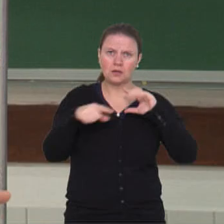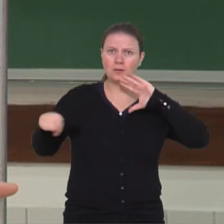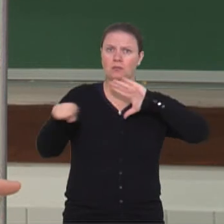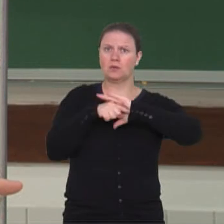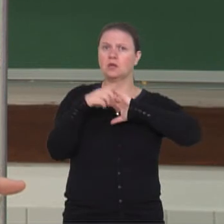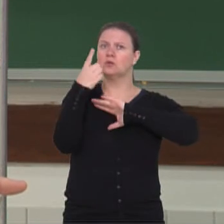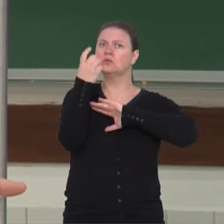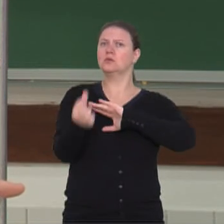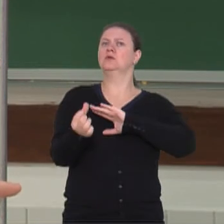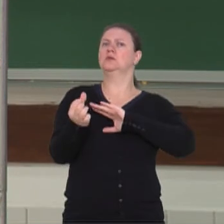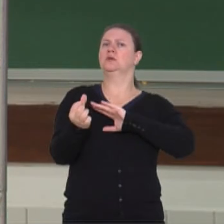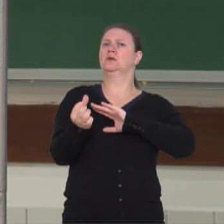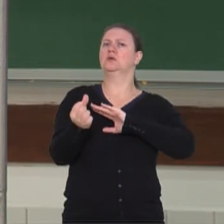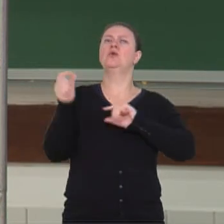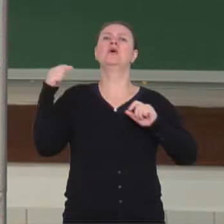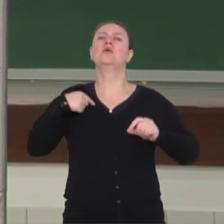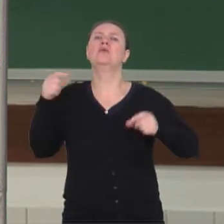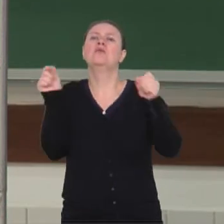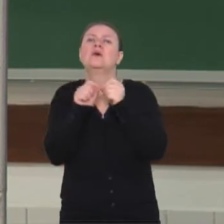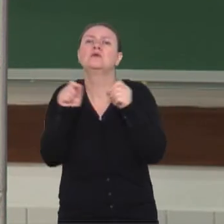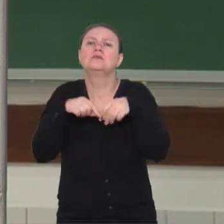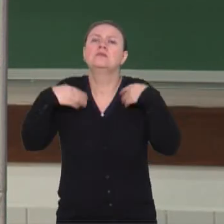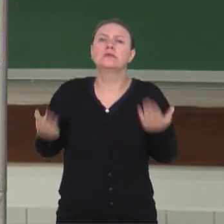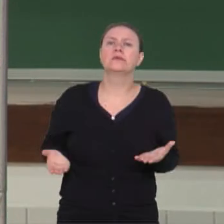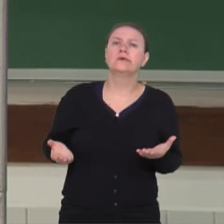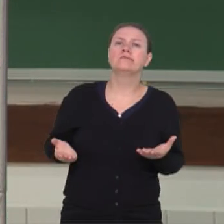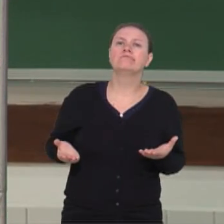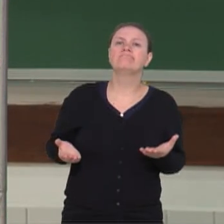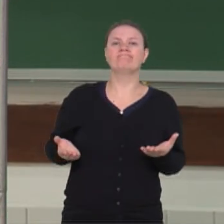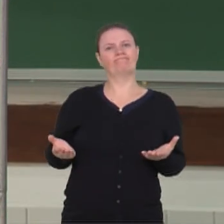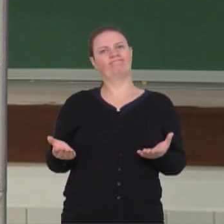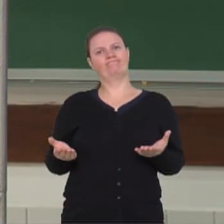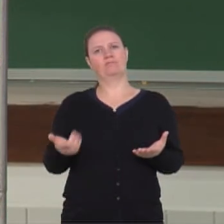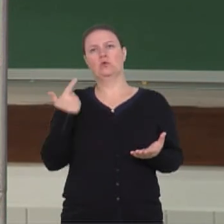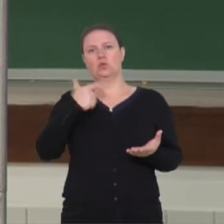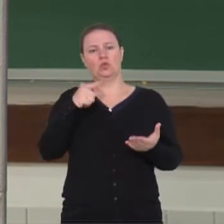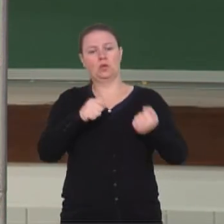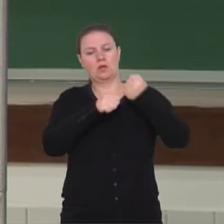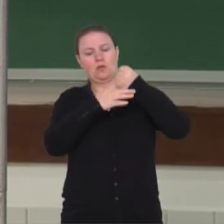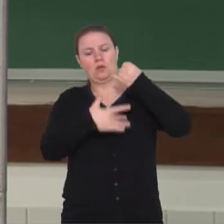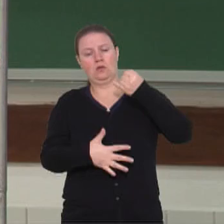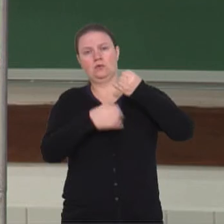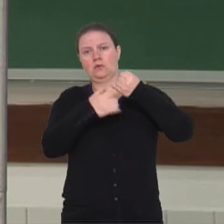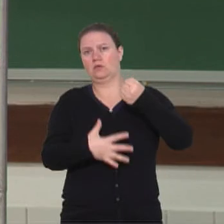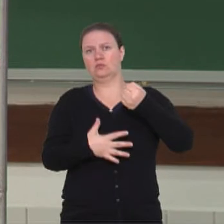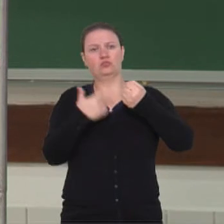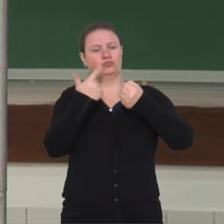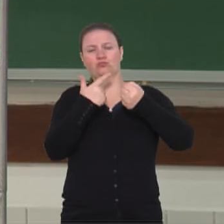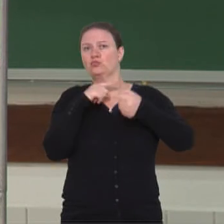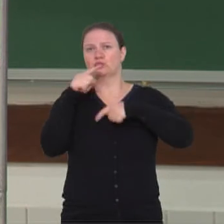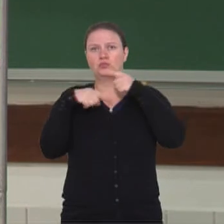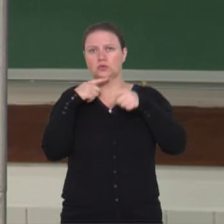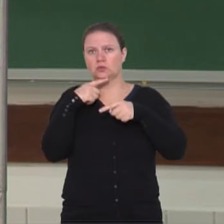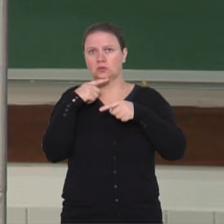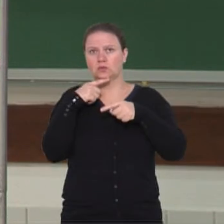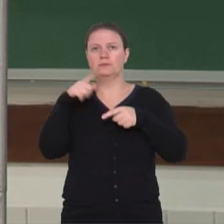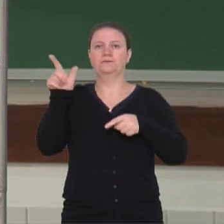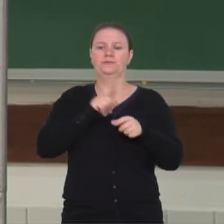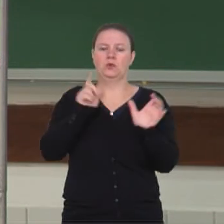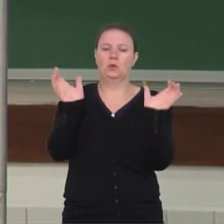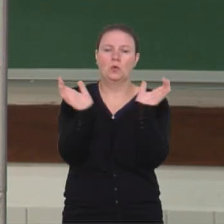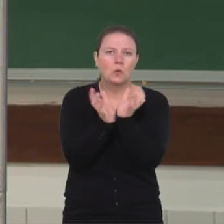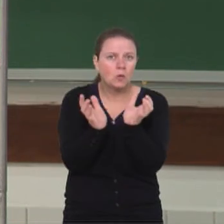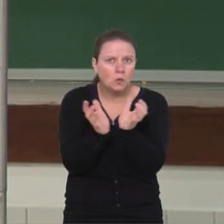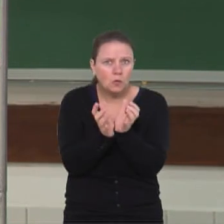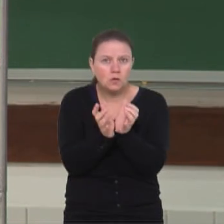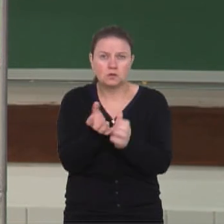que faço eu? Não vai ter raízes, e aí eu não tenho a fatoração. Então, existe o conjunto dos complexos, que